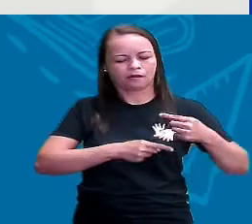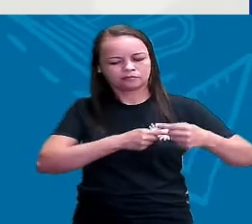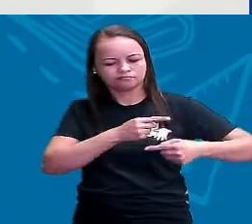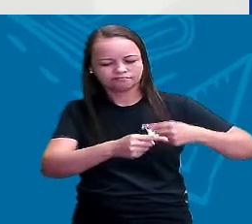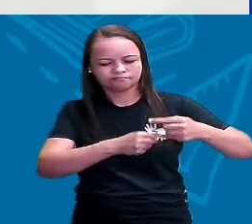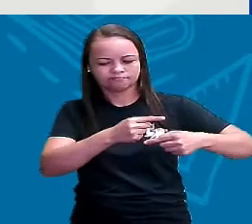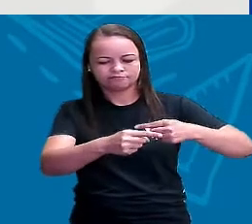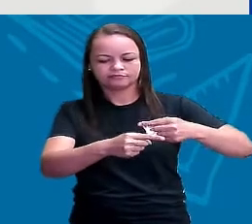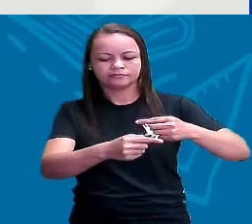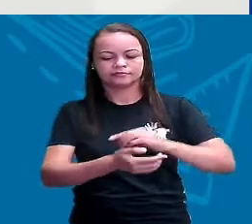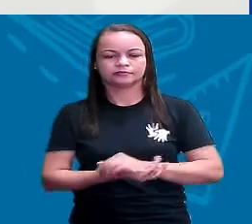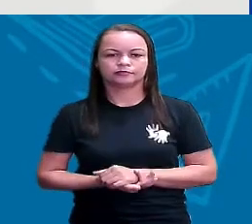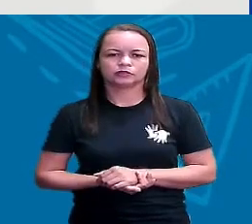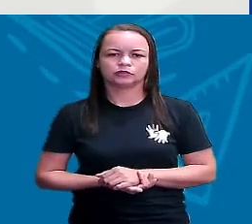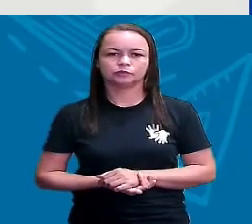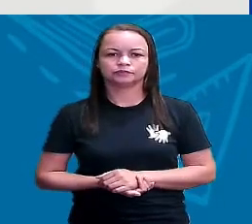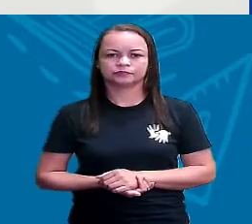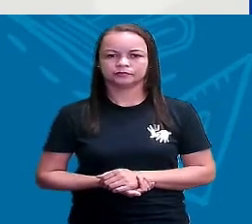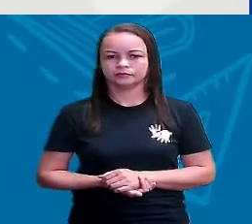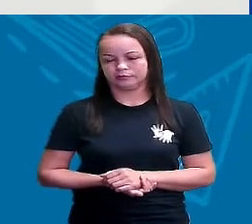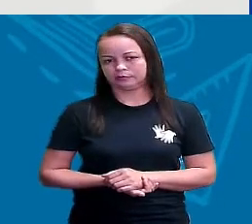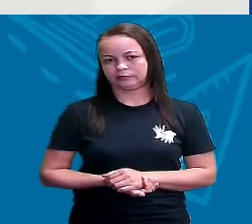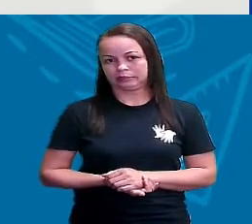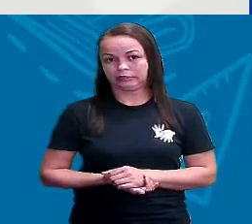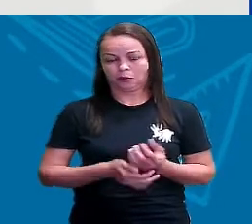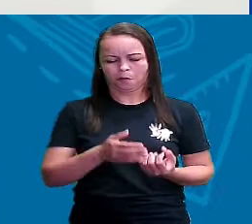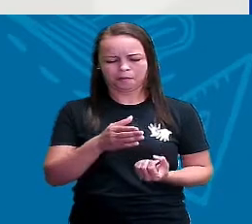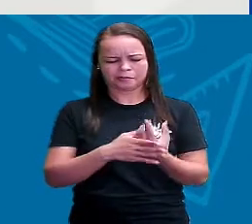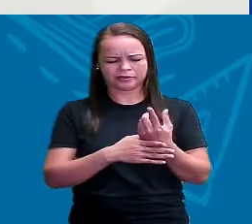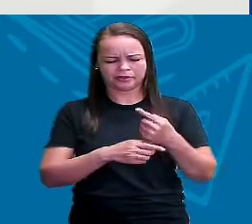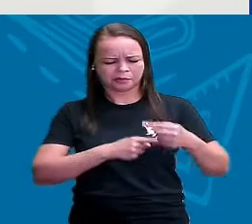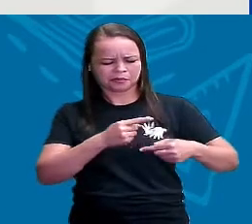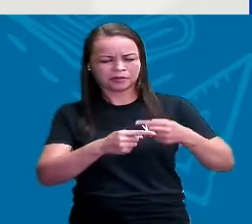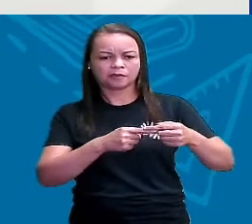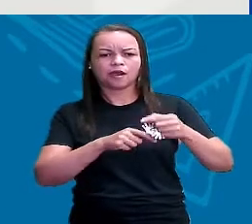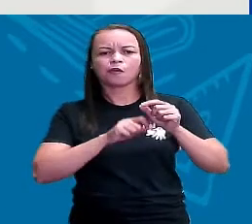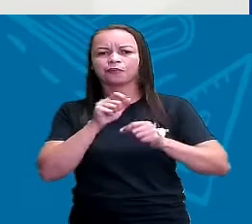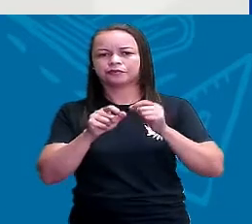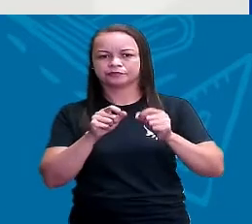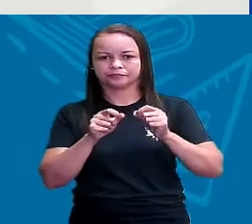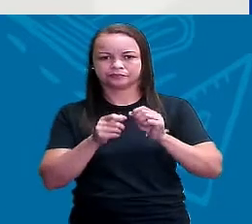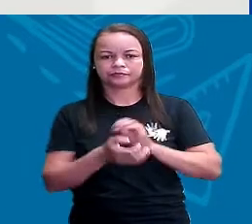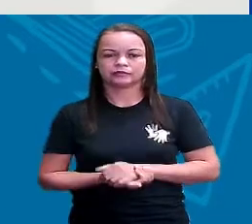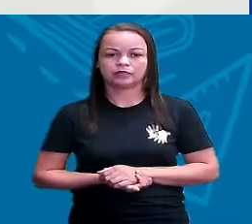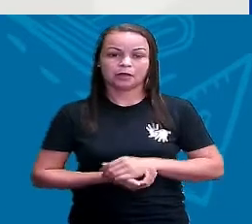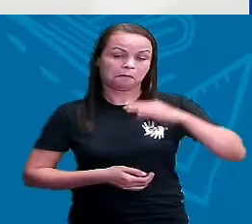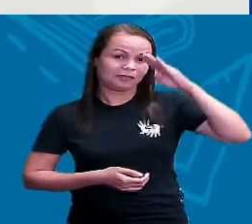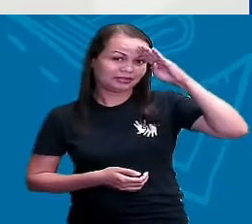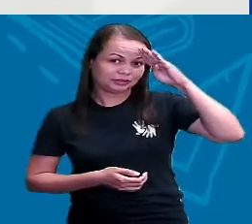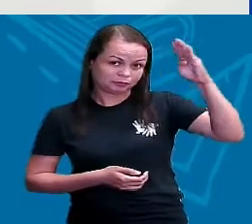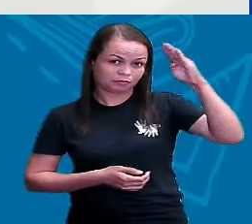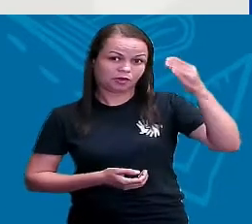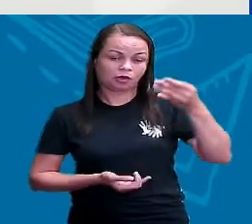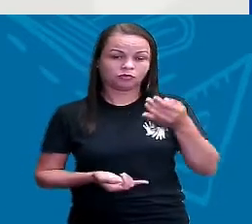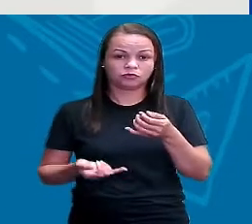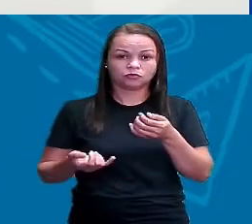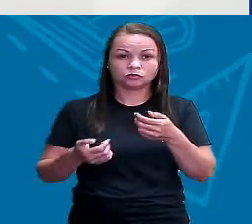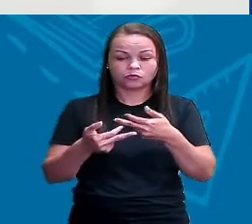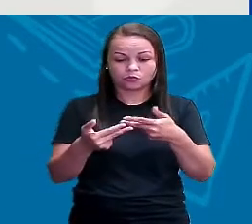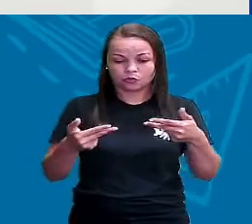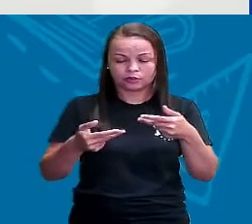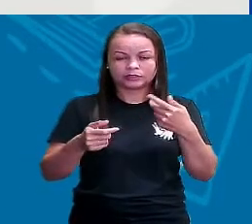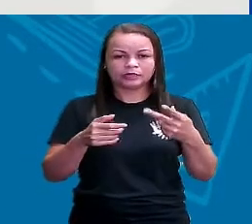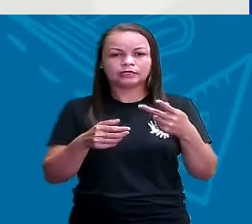conhecer um pouquinho sobre o que é. O que é a matéria-prima? Matéria-prima é a principal substância que é utilizada